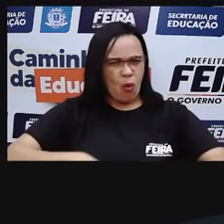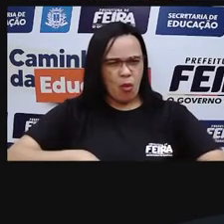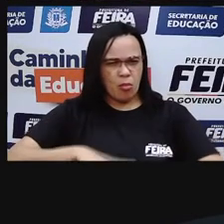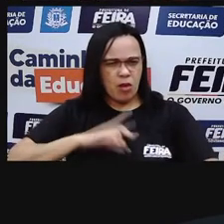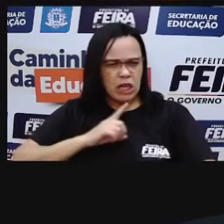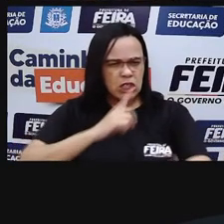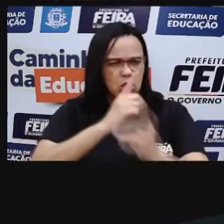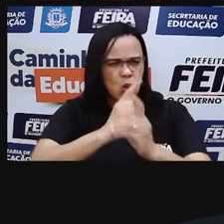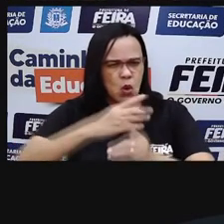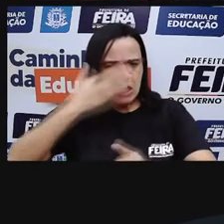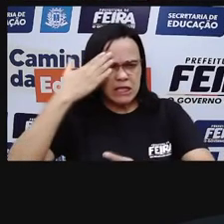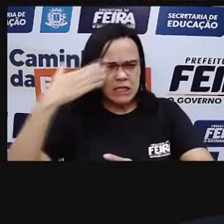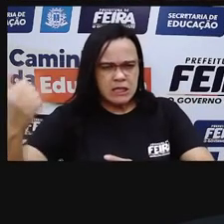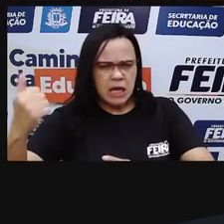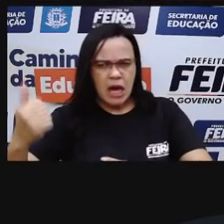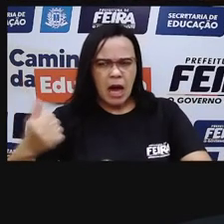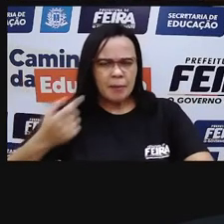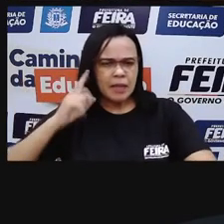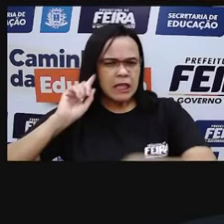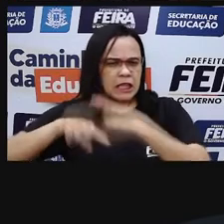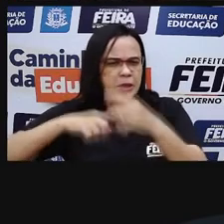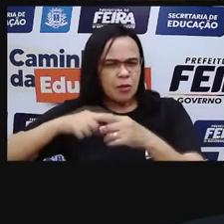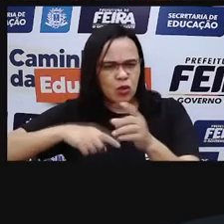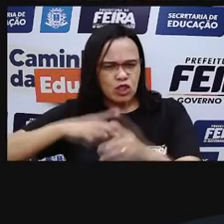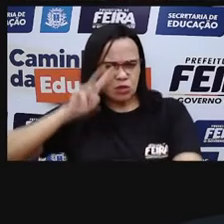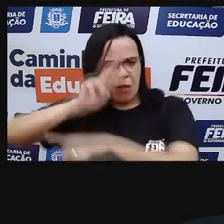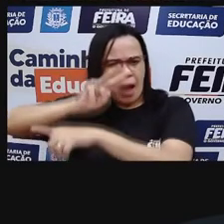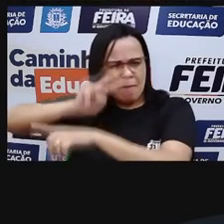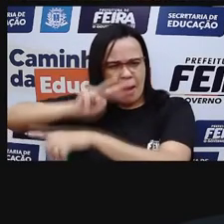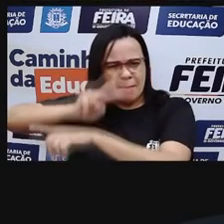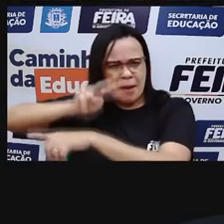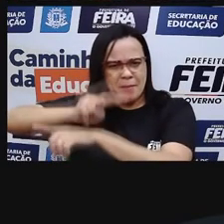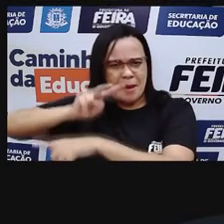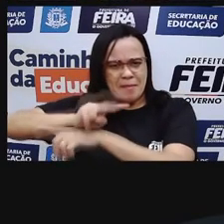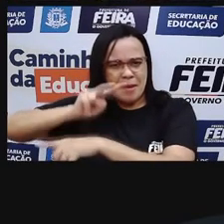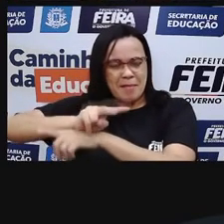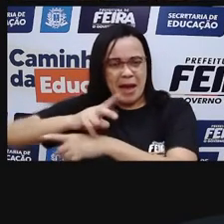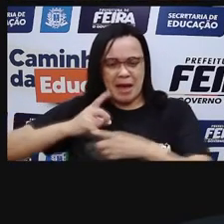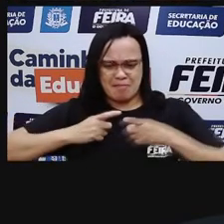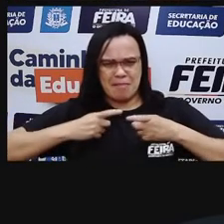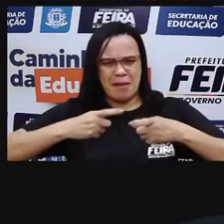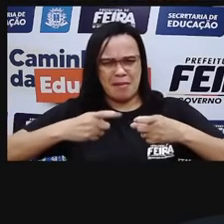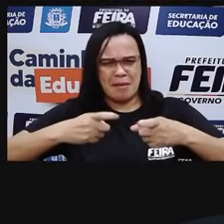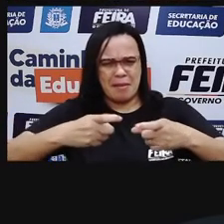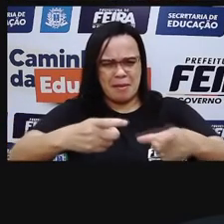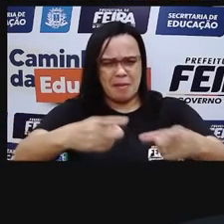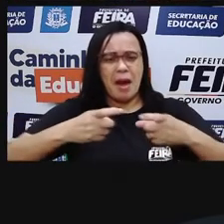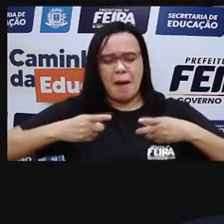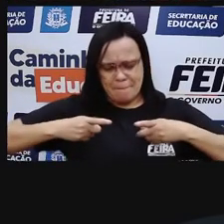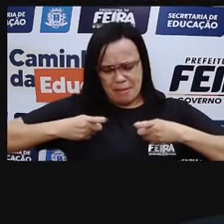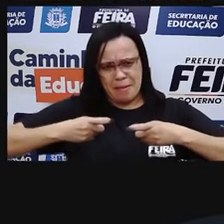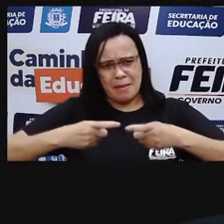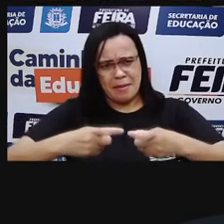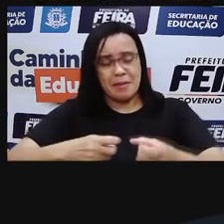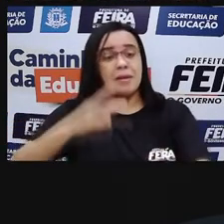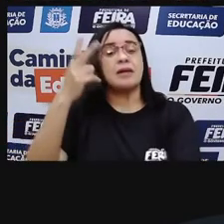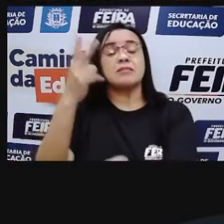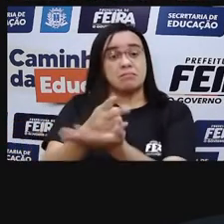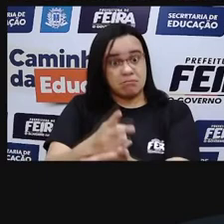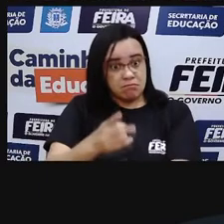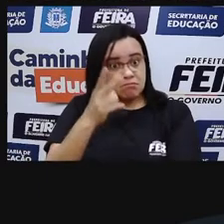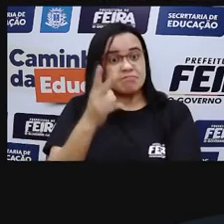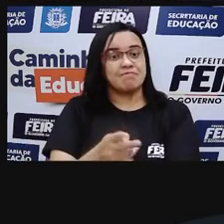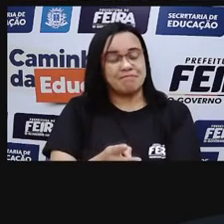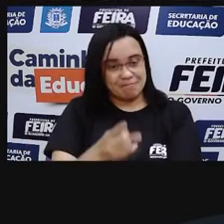primeira vez que existe um ser vivo ali diferente de nós, dentro da gente, que pode nos causar